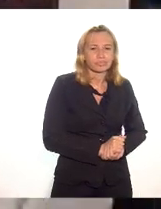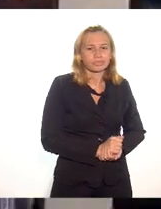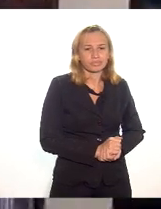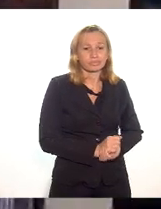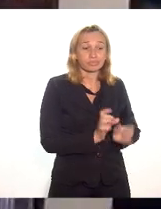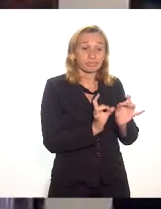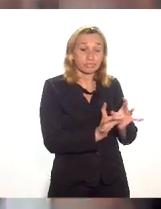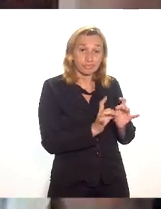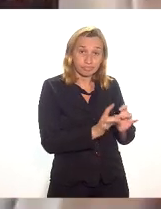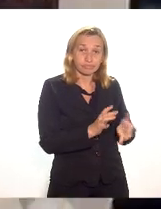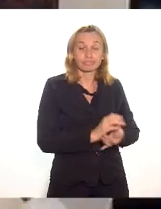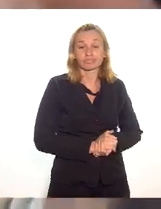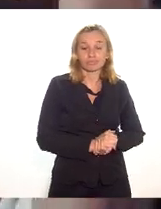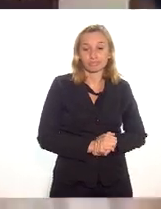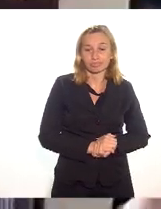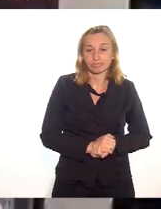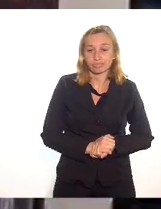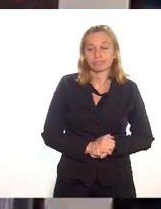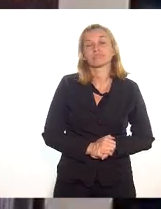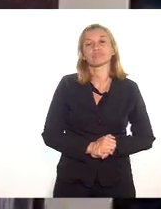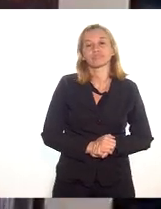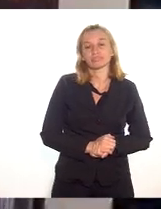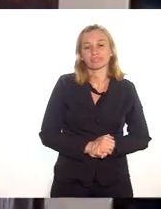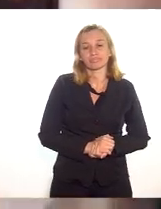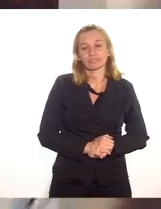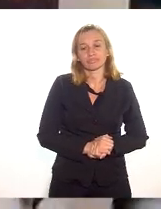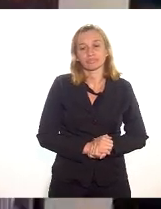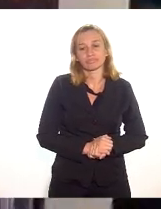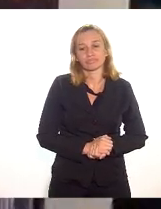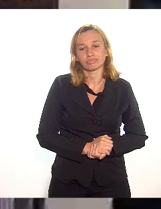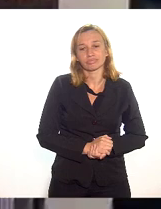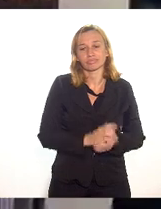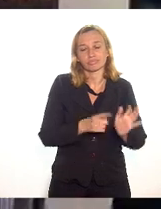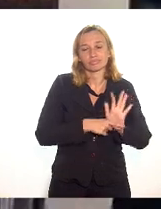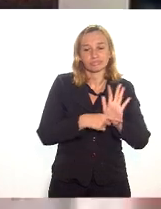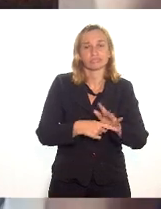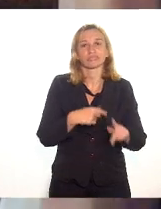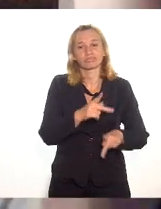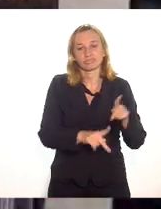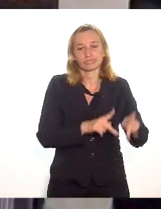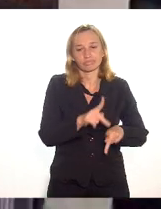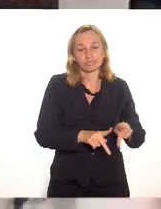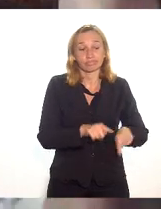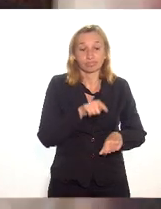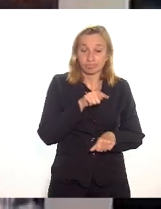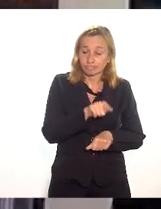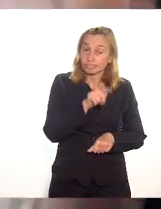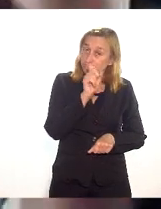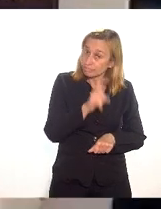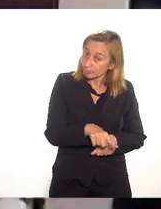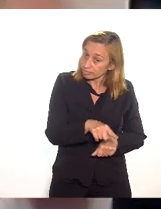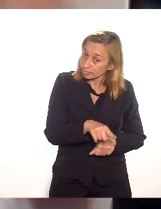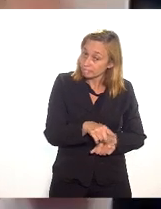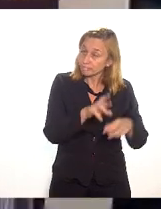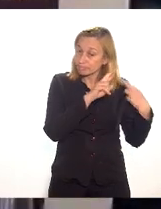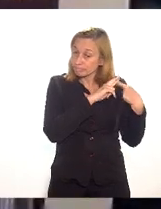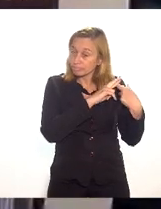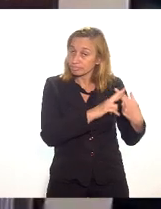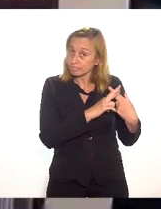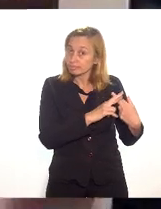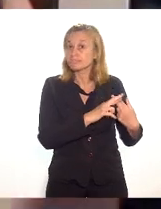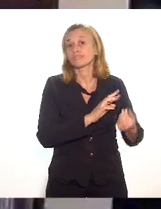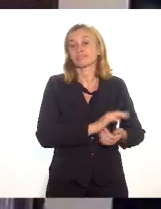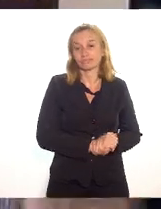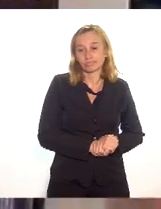do recado, ou seja, atender a população naquilo que era de sua